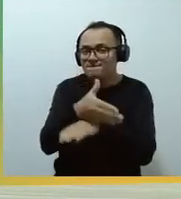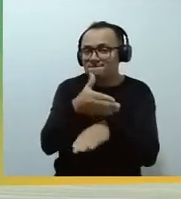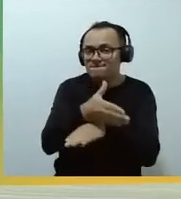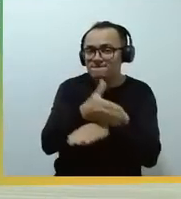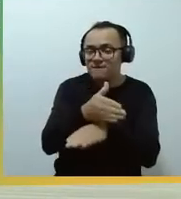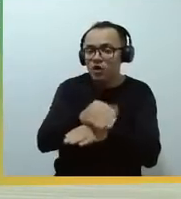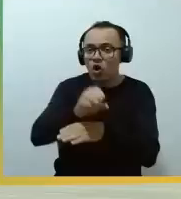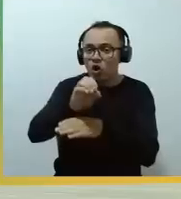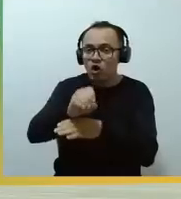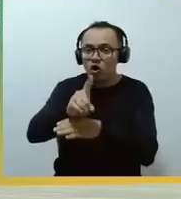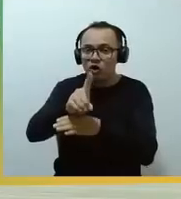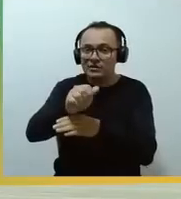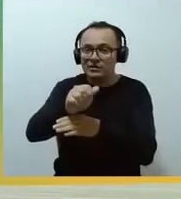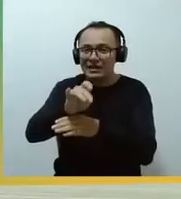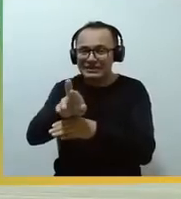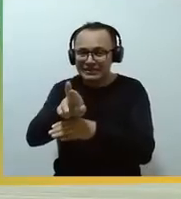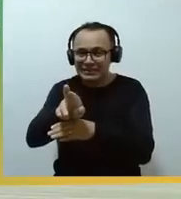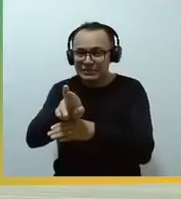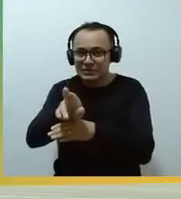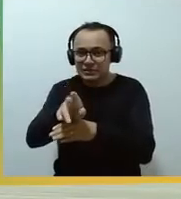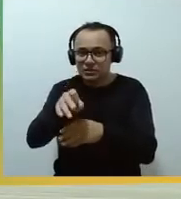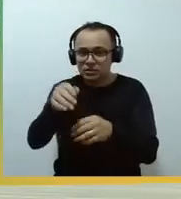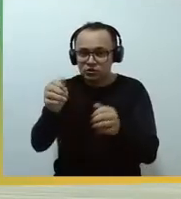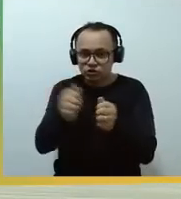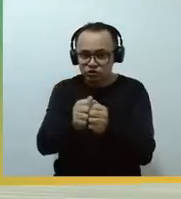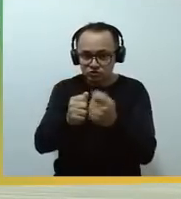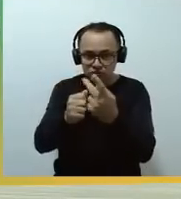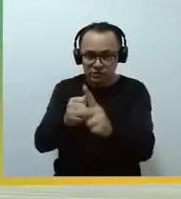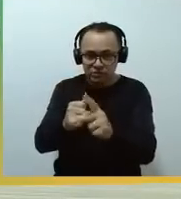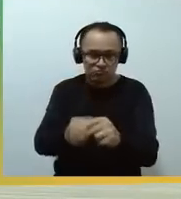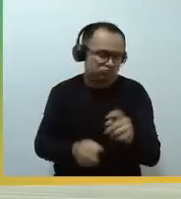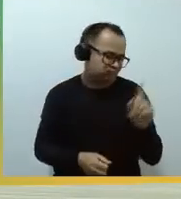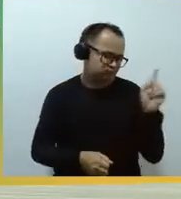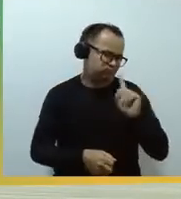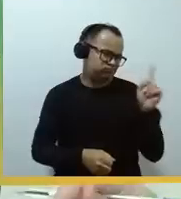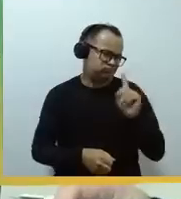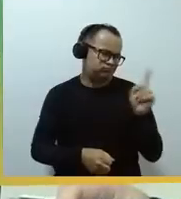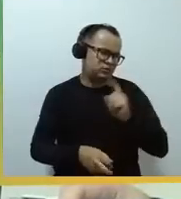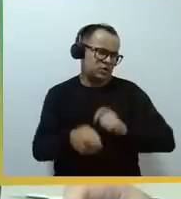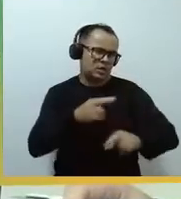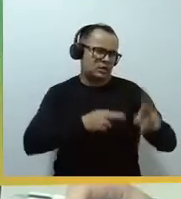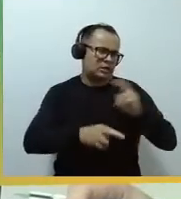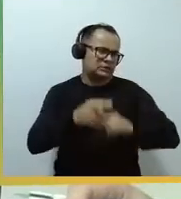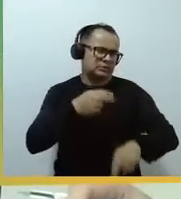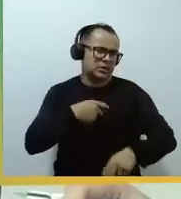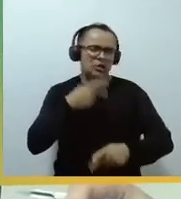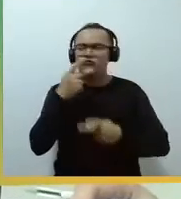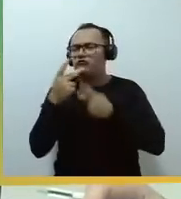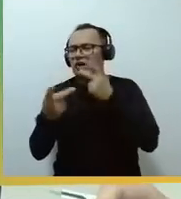Manrich perante o senhor durante essa... Não, não tem nenhuma relação com o Odair, nunca mais falei com ele, nunca mais vi ele.